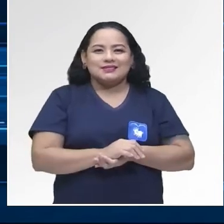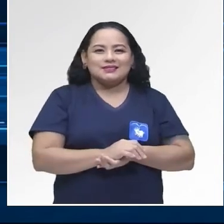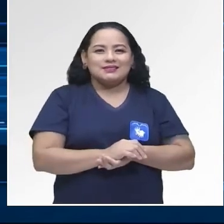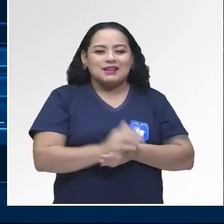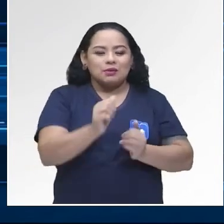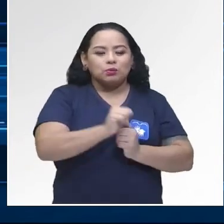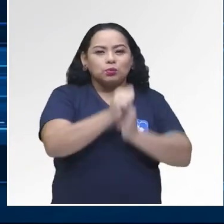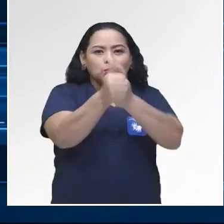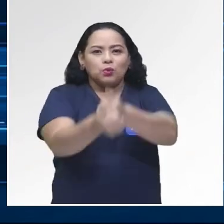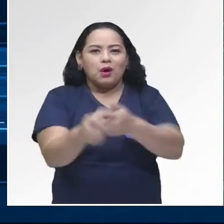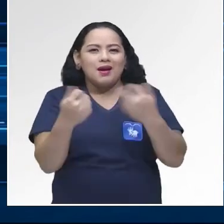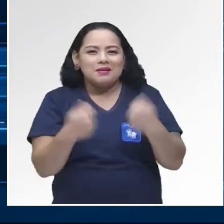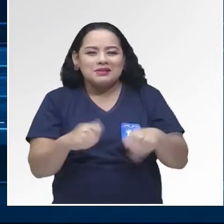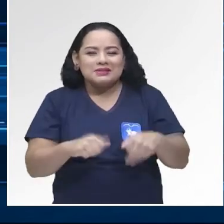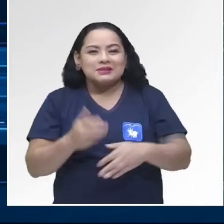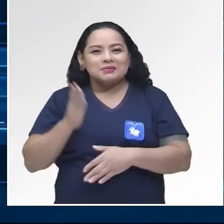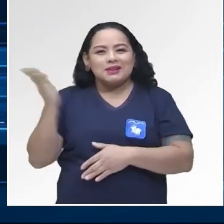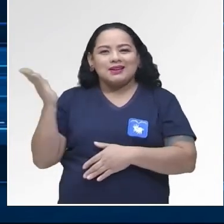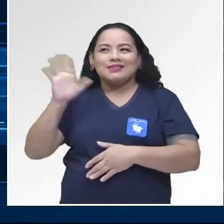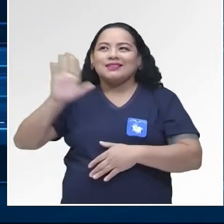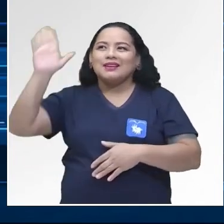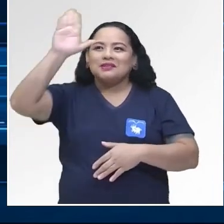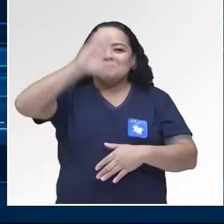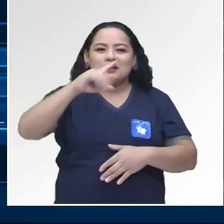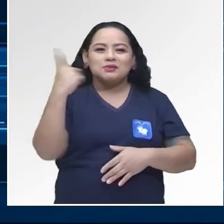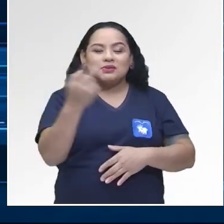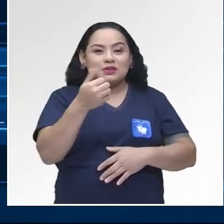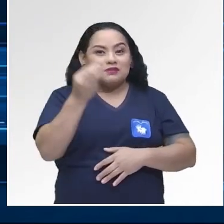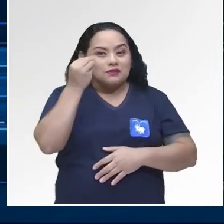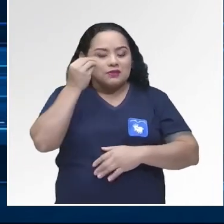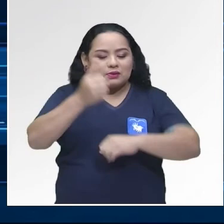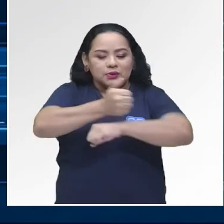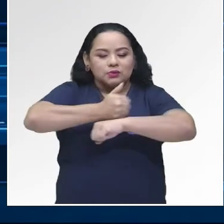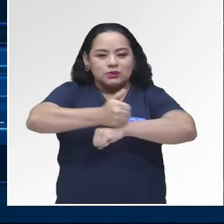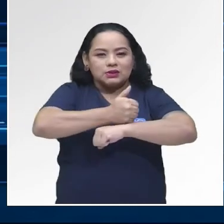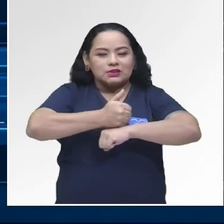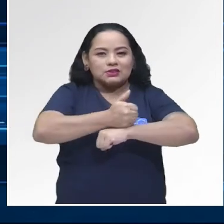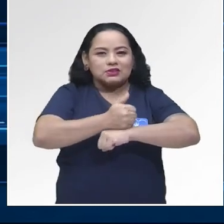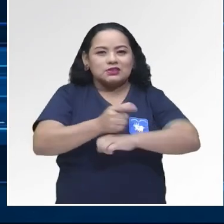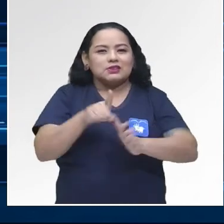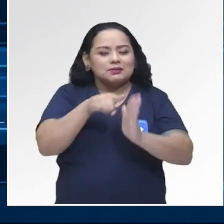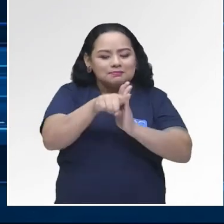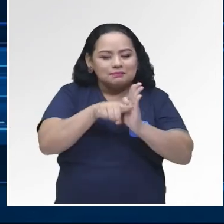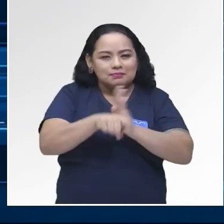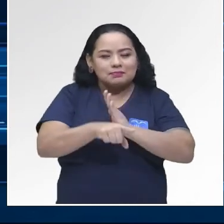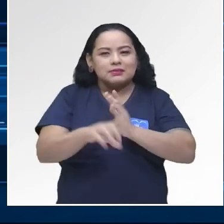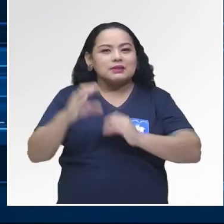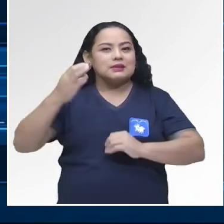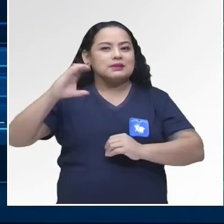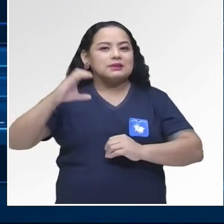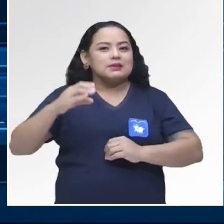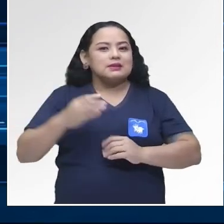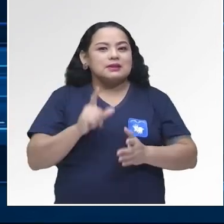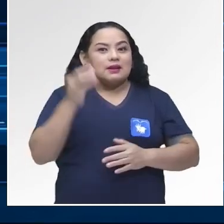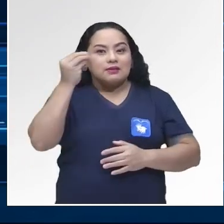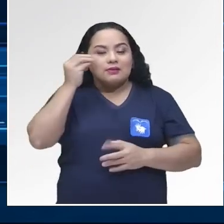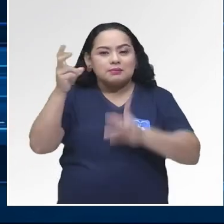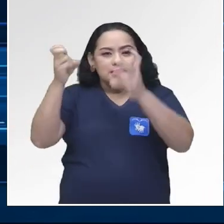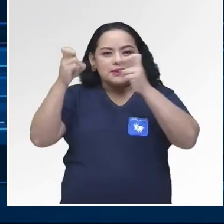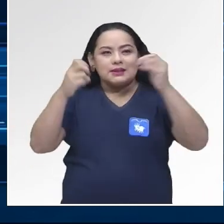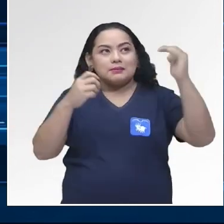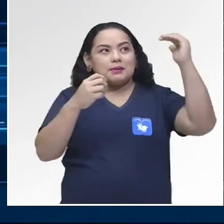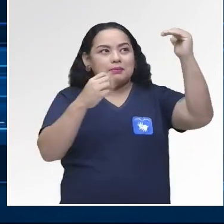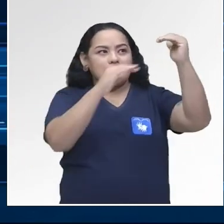como você vê na imagem, né? Você vê o cientista e você vê aí as etapas, né, que você vai,